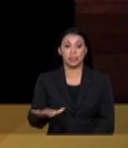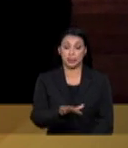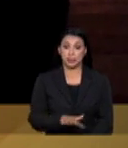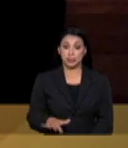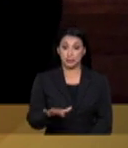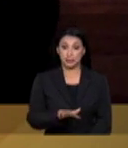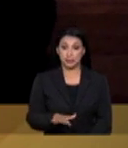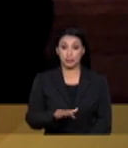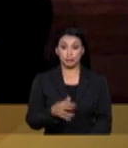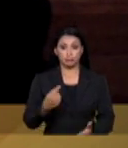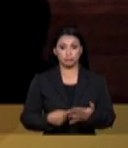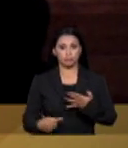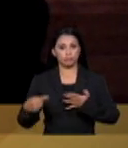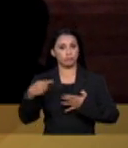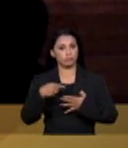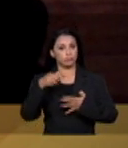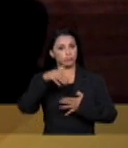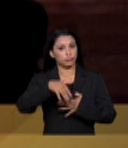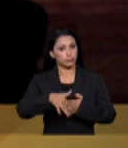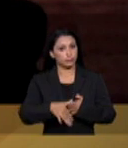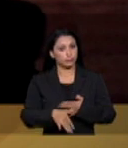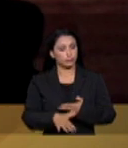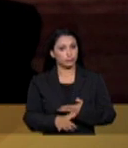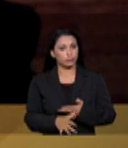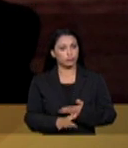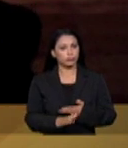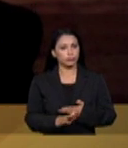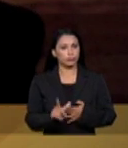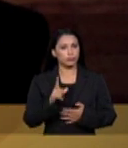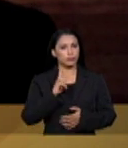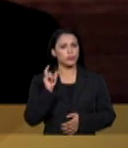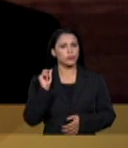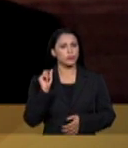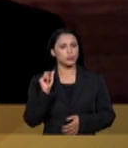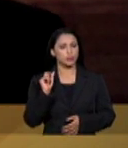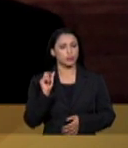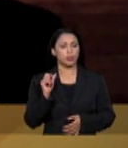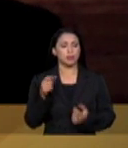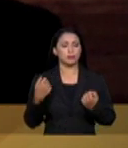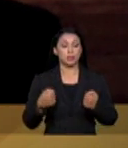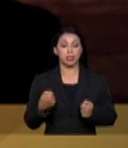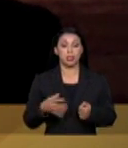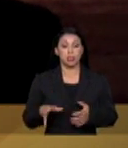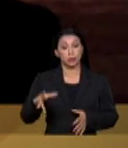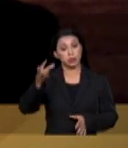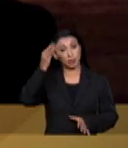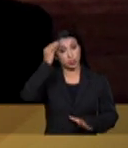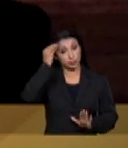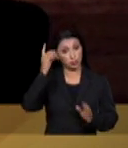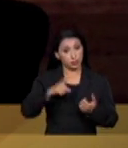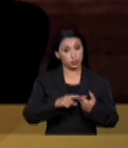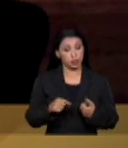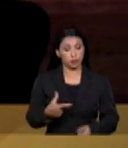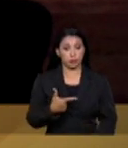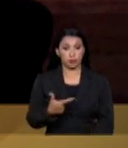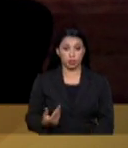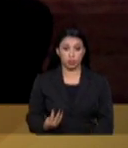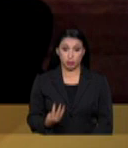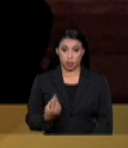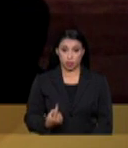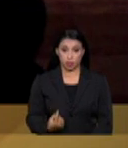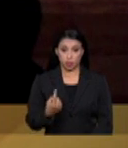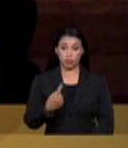âmbito dessa repercussão geral problematizaram esses atingir a luz do artigo 231